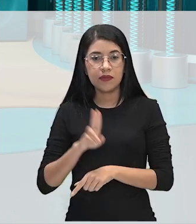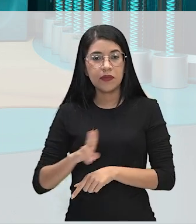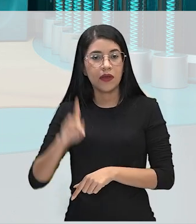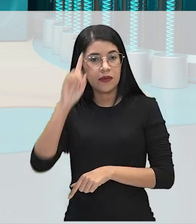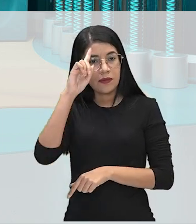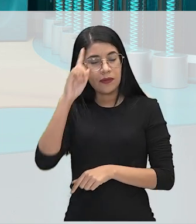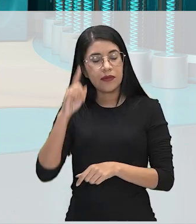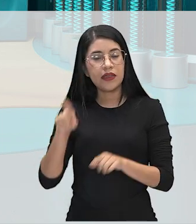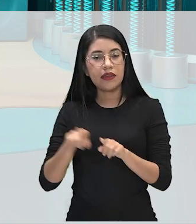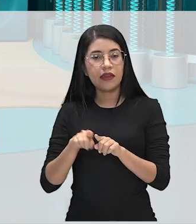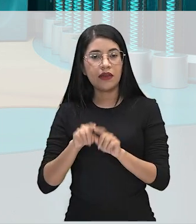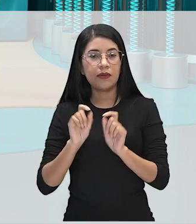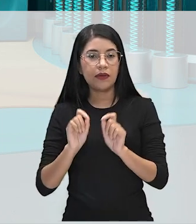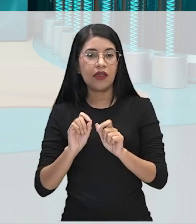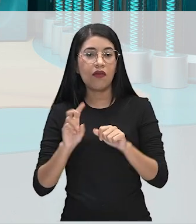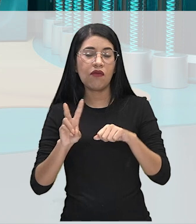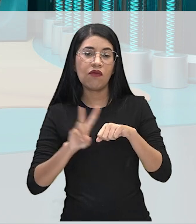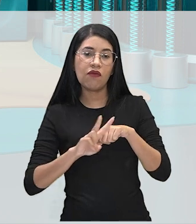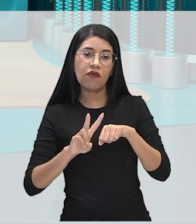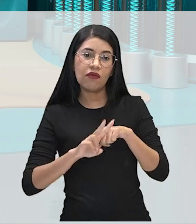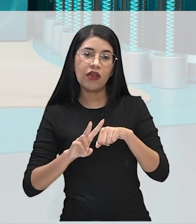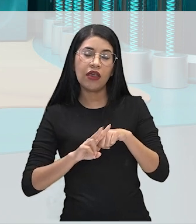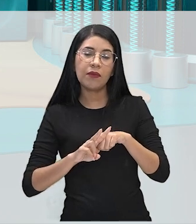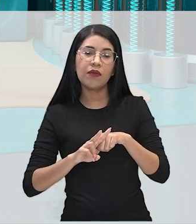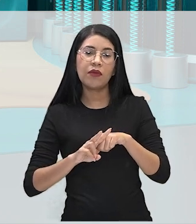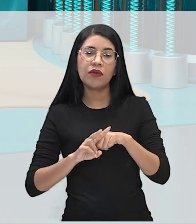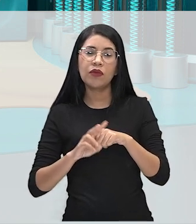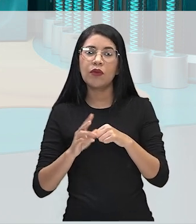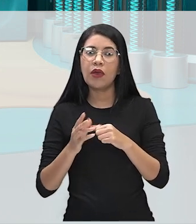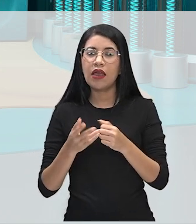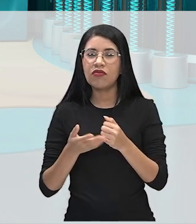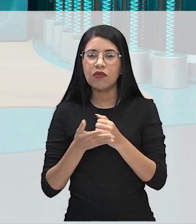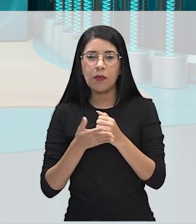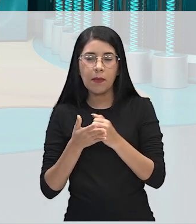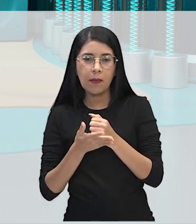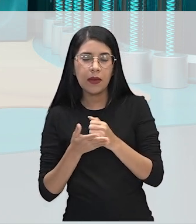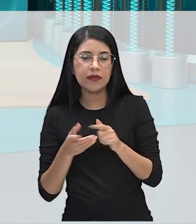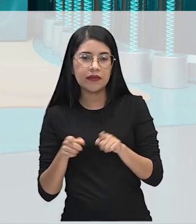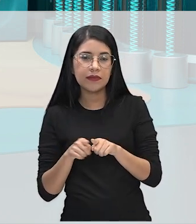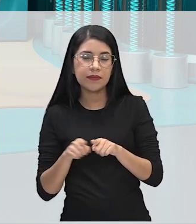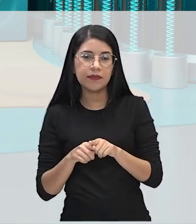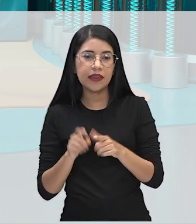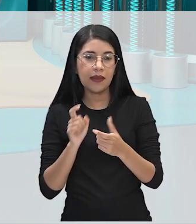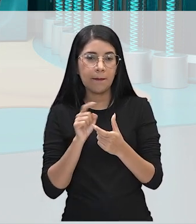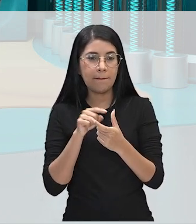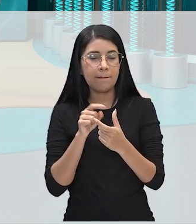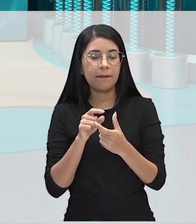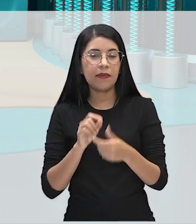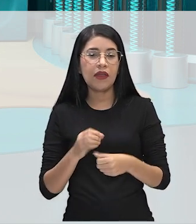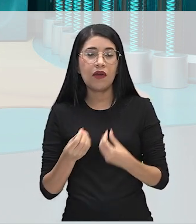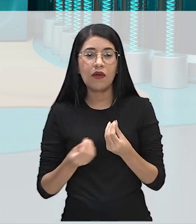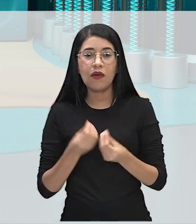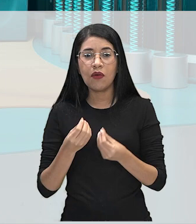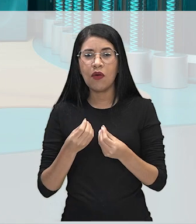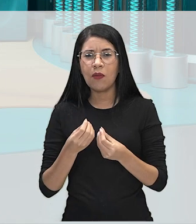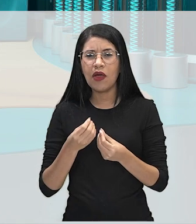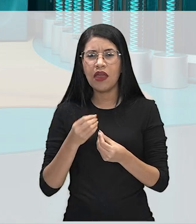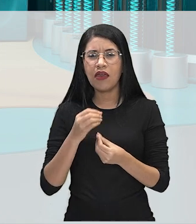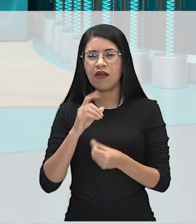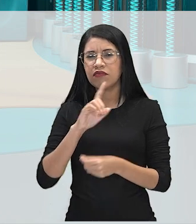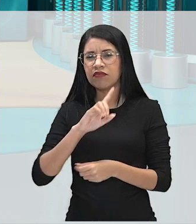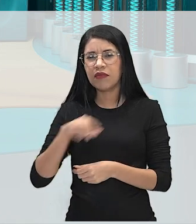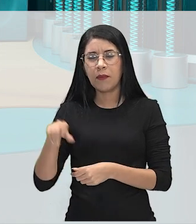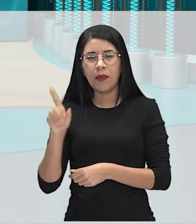eu tenho o meu verbo na sua forma base, tá bom? E a forma negativa? Como é que eu vou dizer não faça